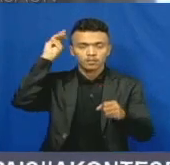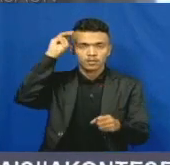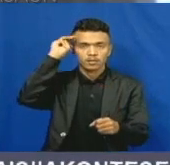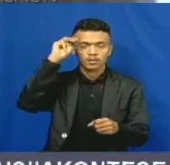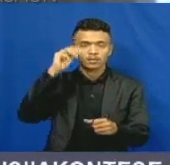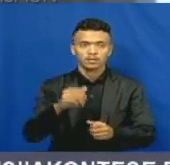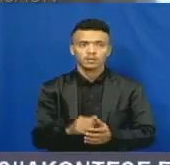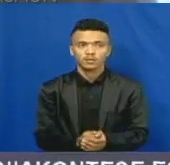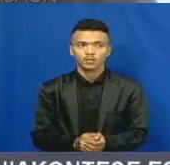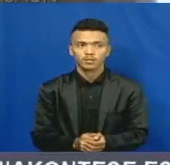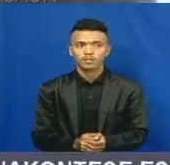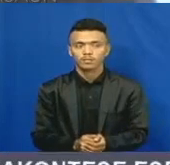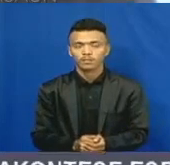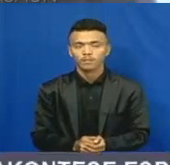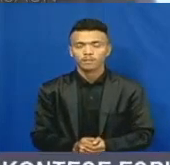kompanyir de luta.